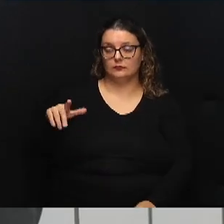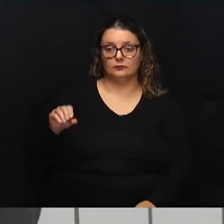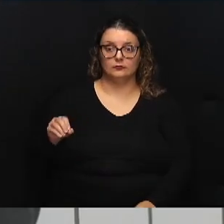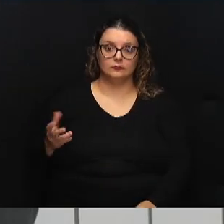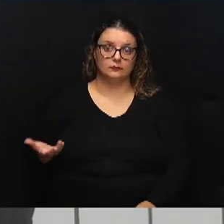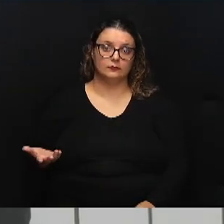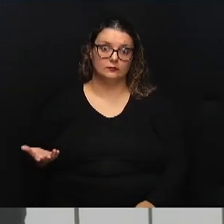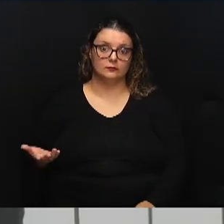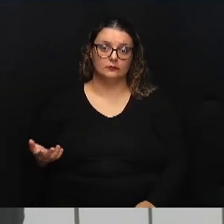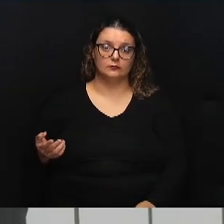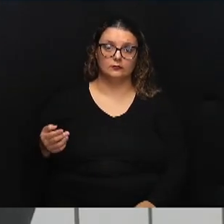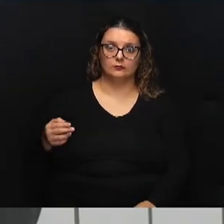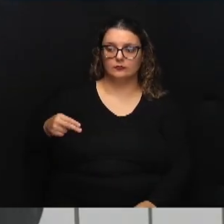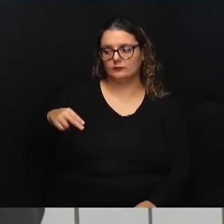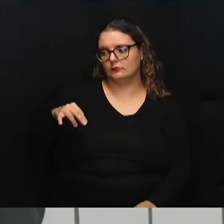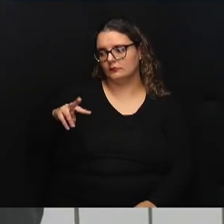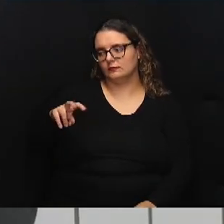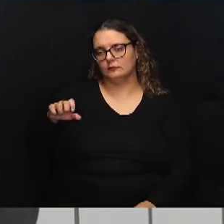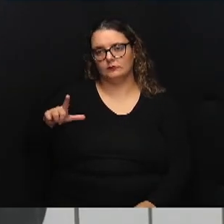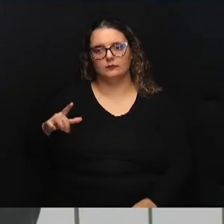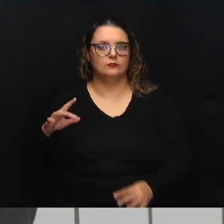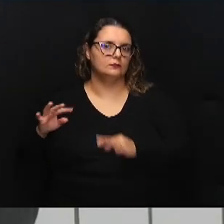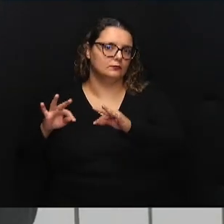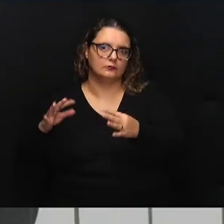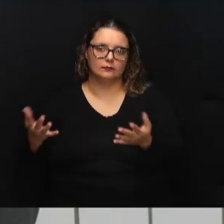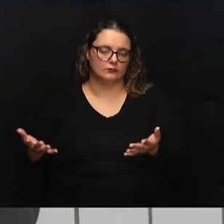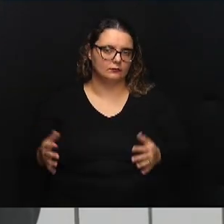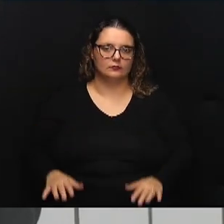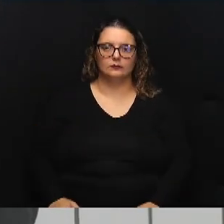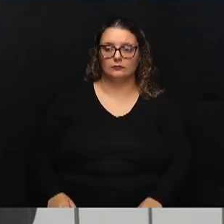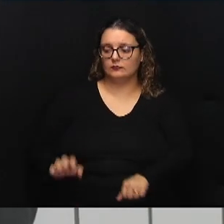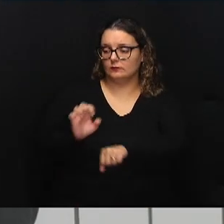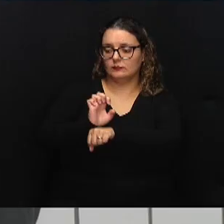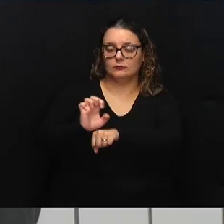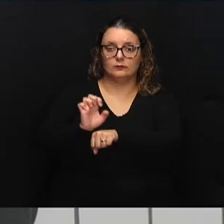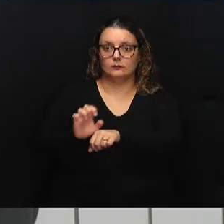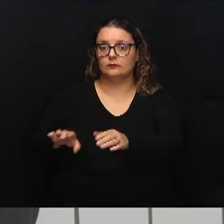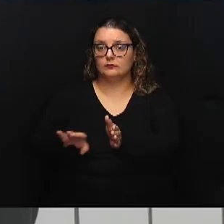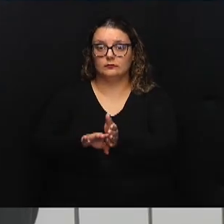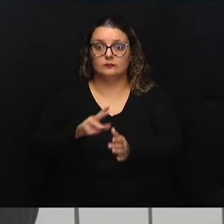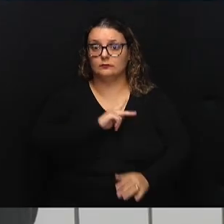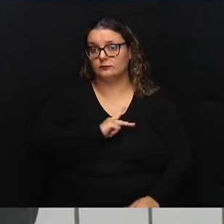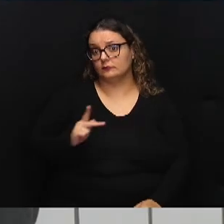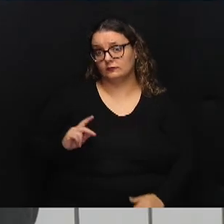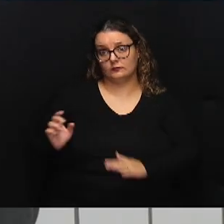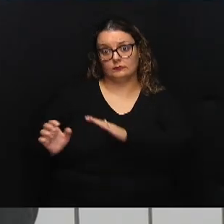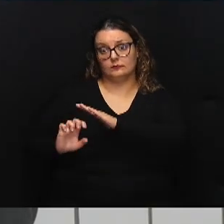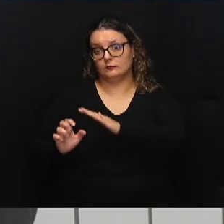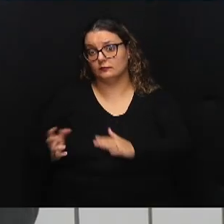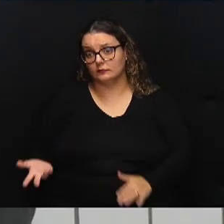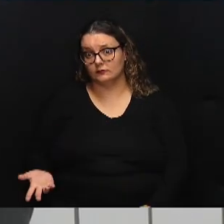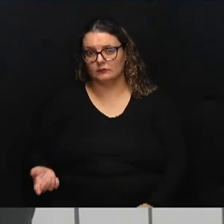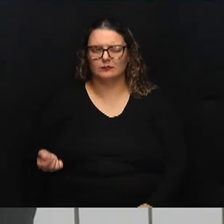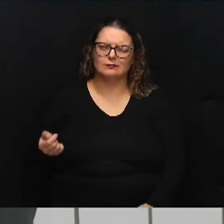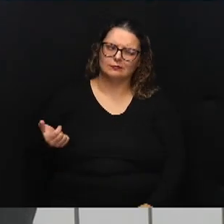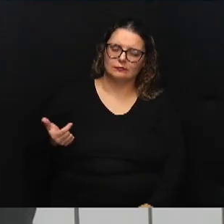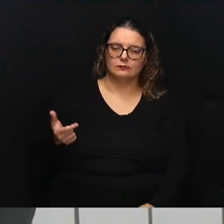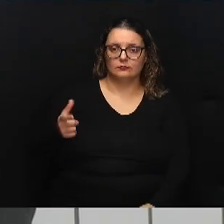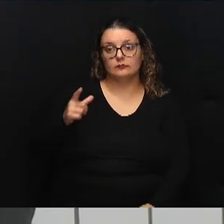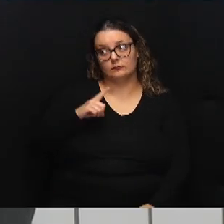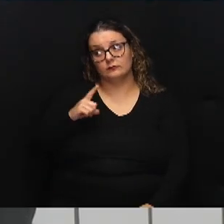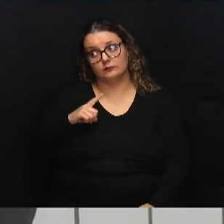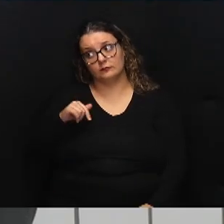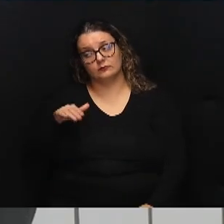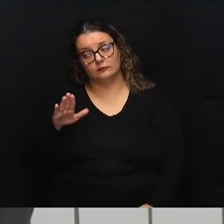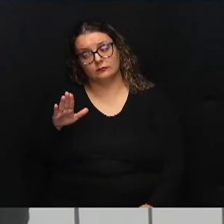vezes um nível técnico ou mesmo estagiário e chegou a presidente da empresa, né? São poucos, mas devia ser mais,